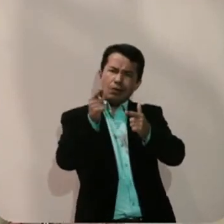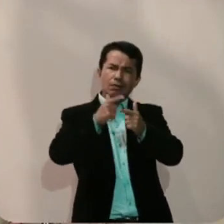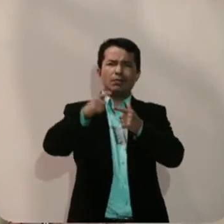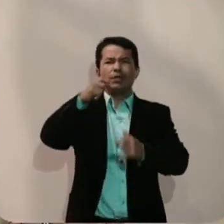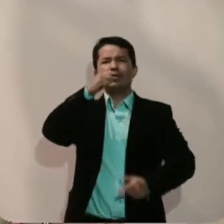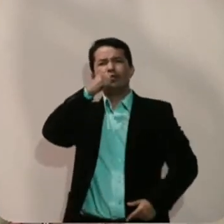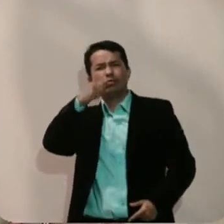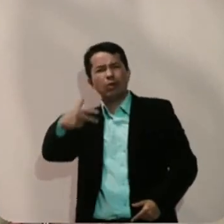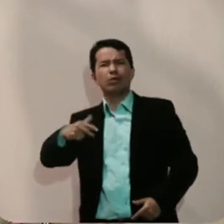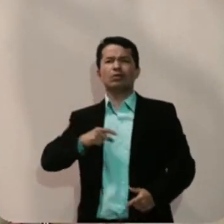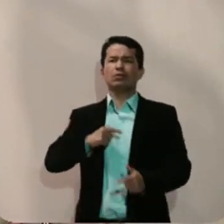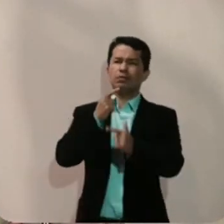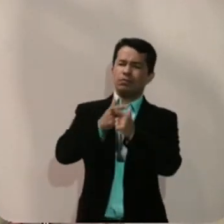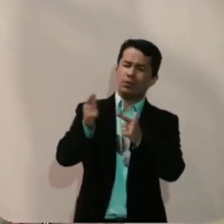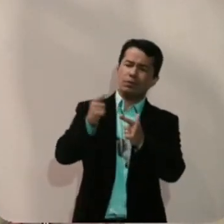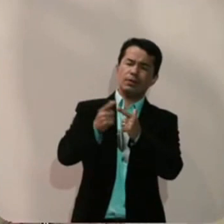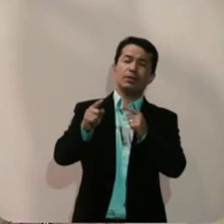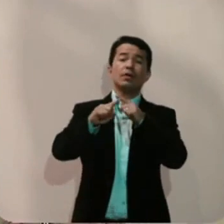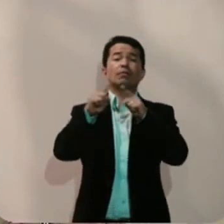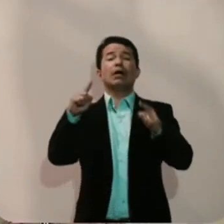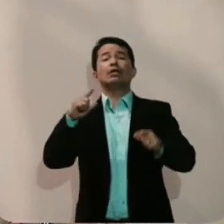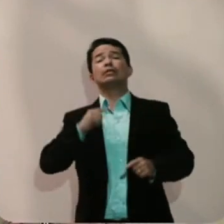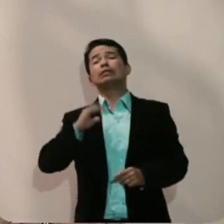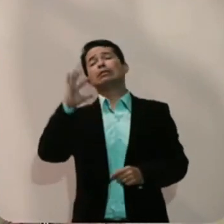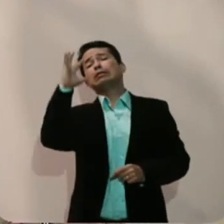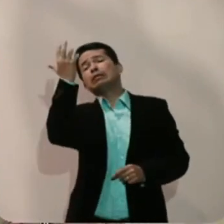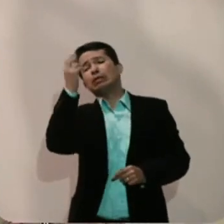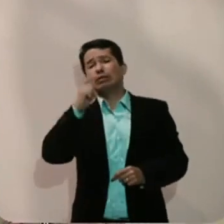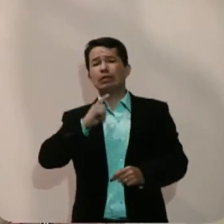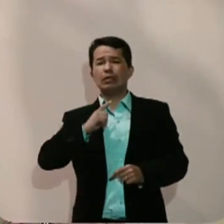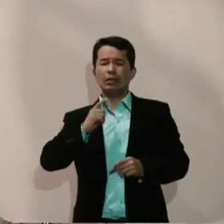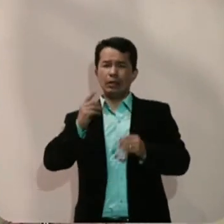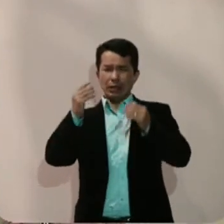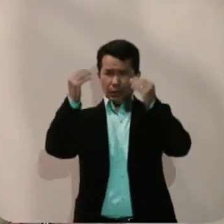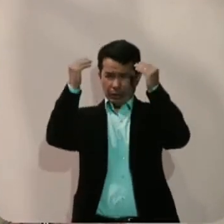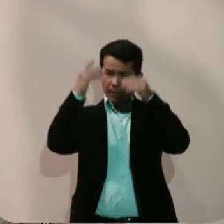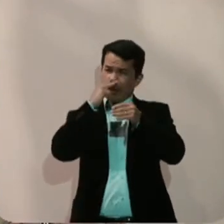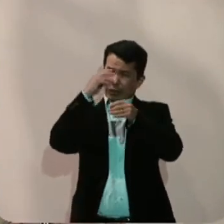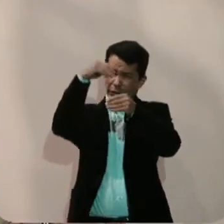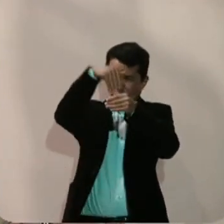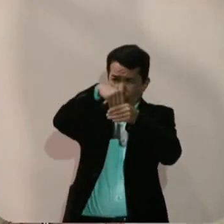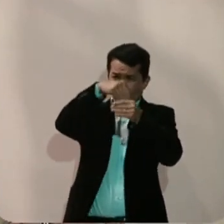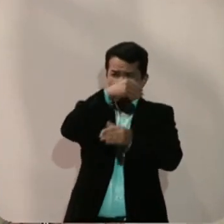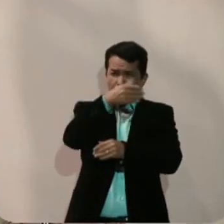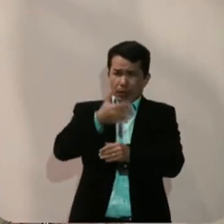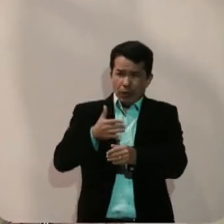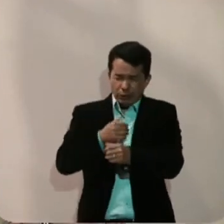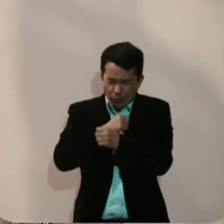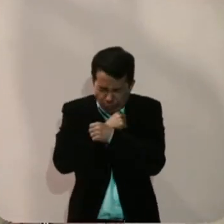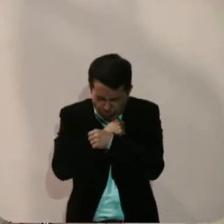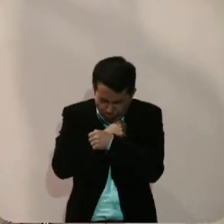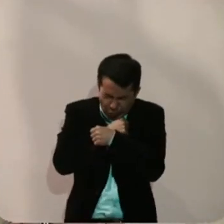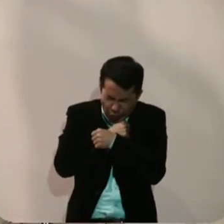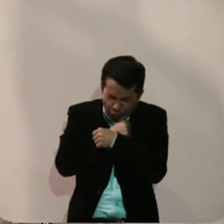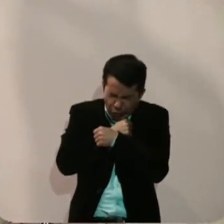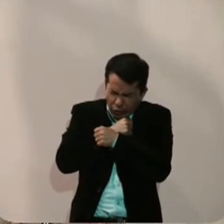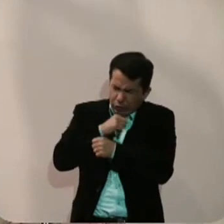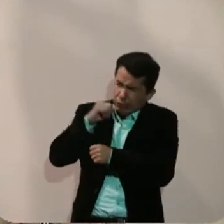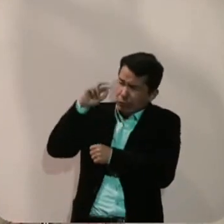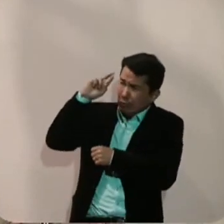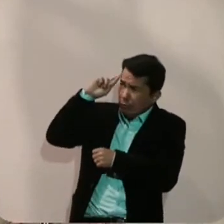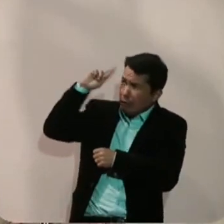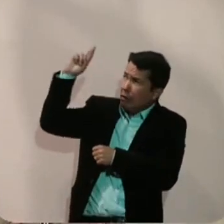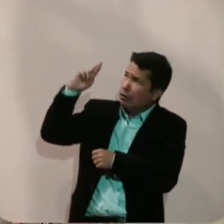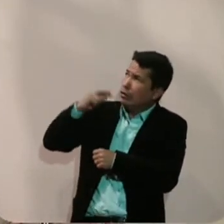Jonas, até que ele teve que dizer: Senhor, lá do ventre desse grande peixe, ele teve que dizer: Senhor, eu me arrependo,